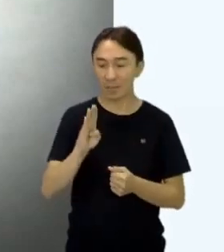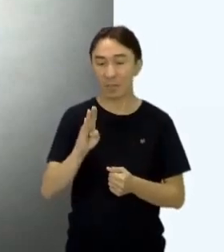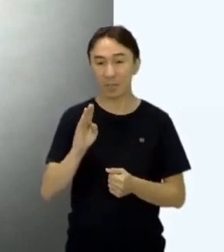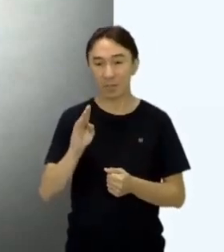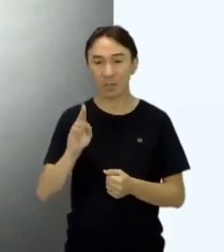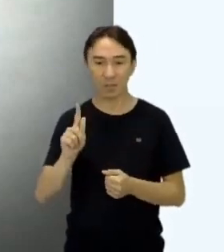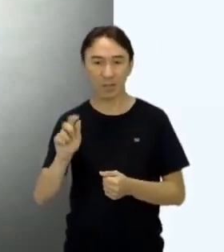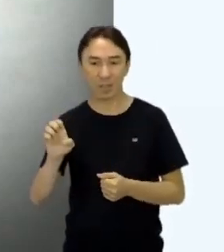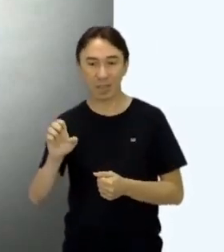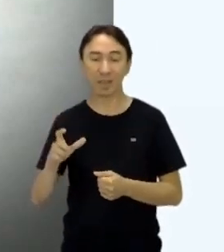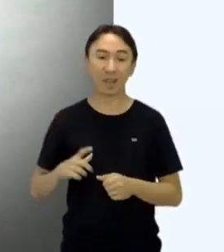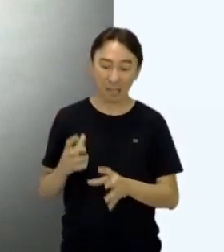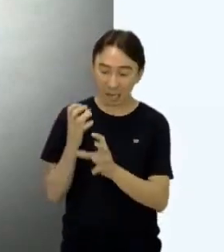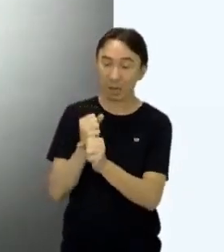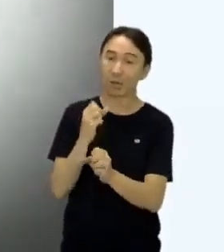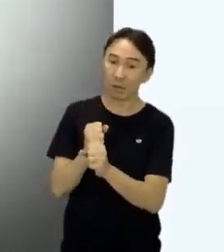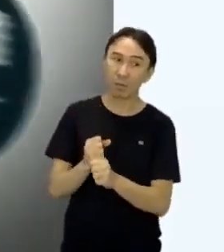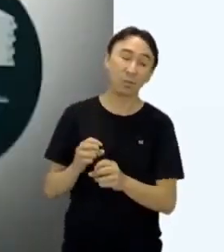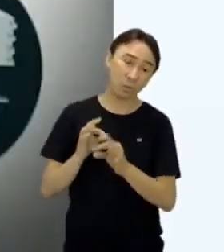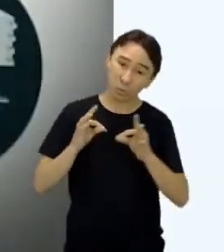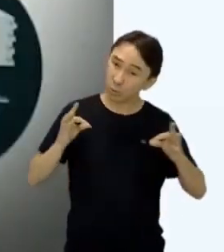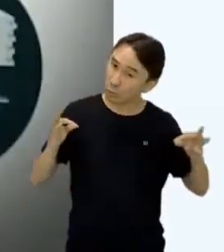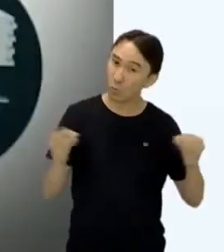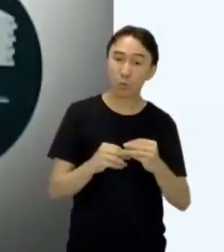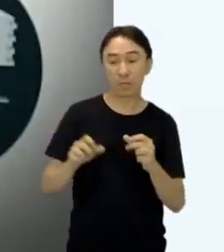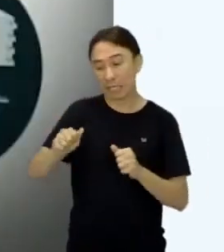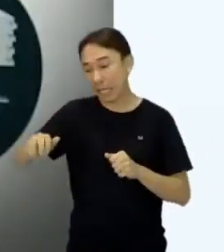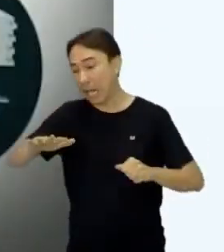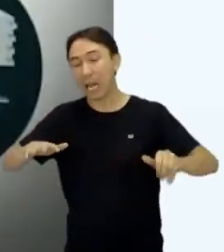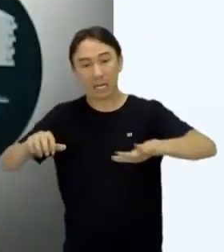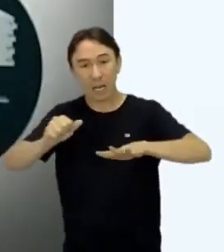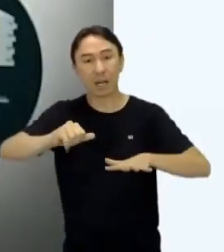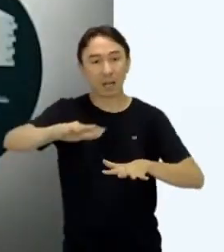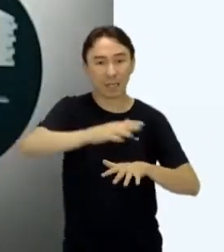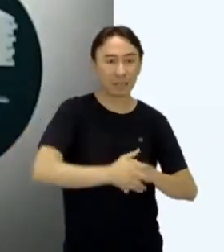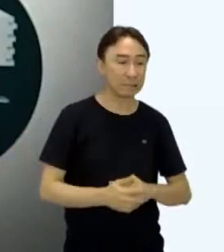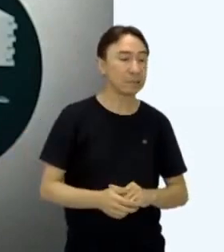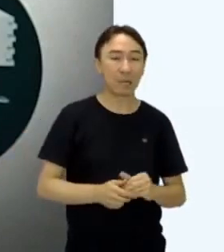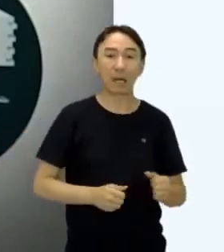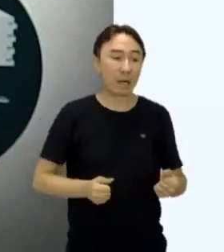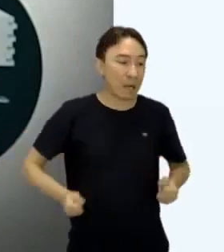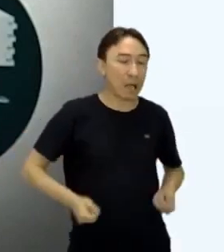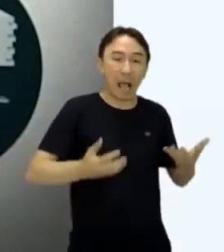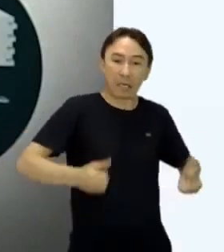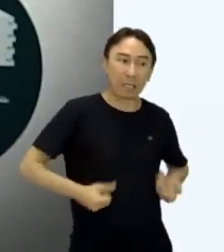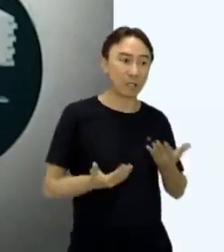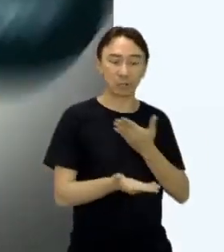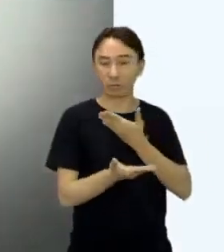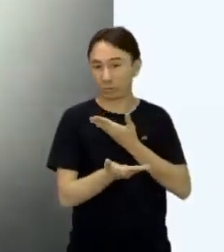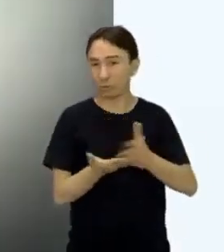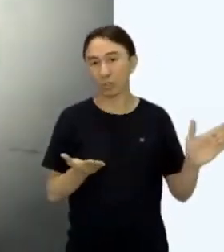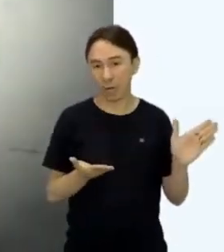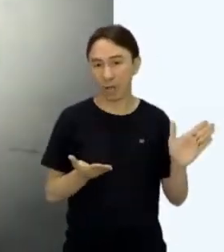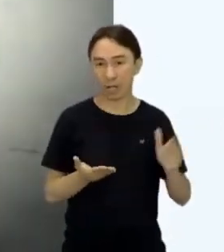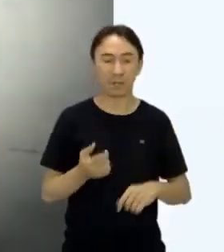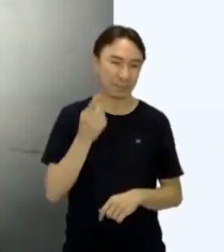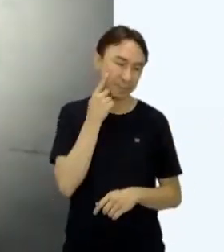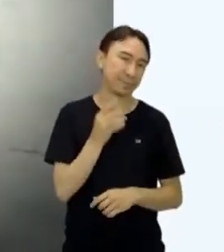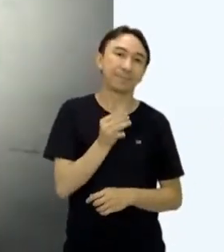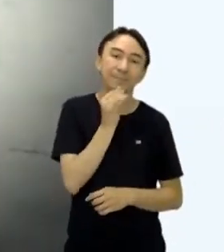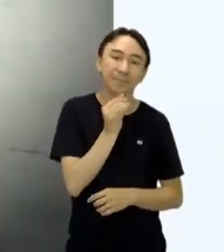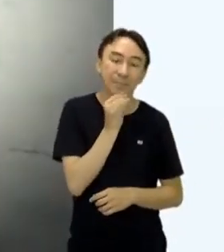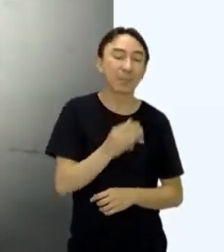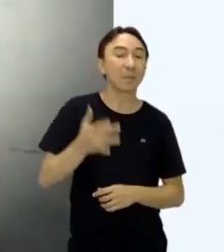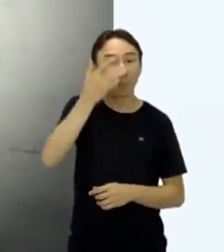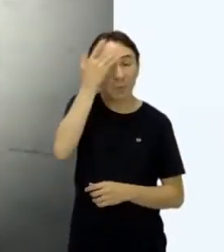todos os setores, excluindo sempre o que foi gasto no meio do processo, para se chegar ao produto final. Se as pessoas